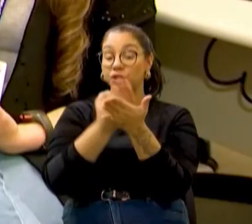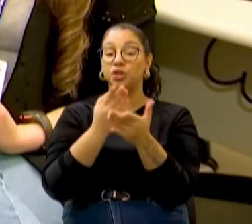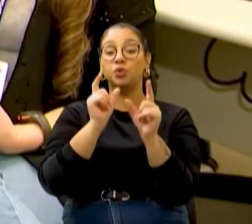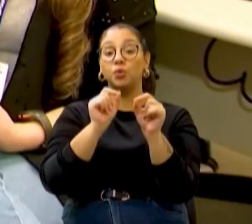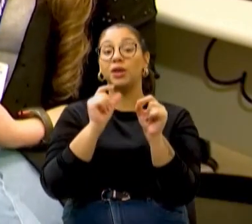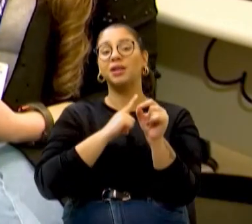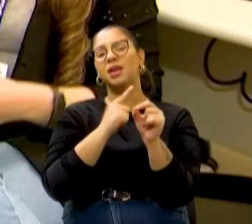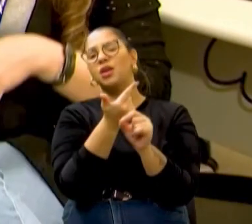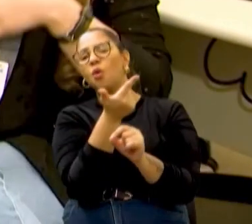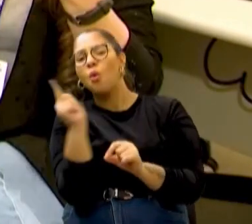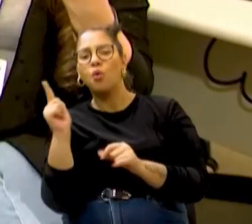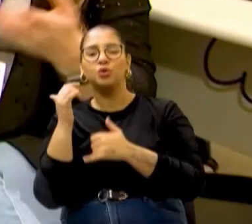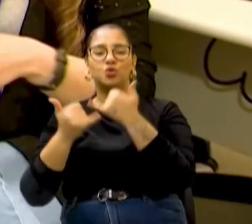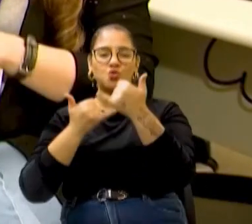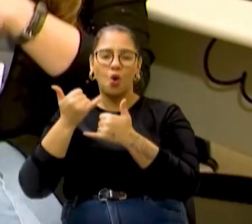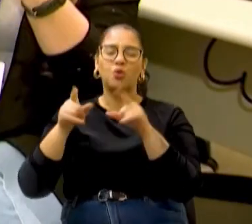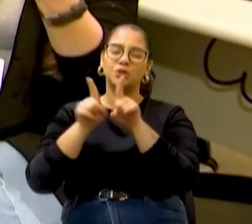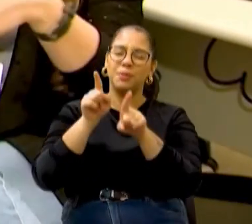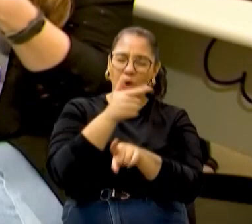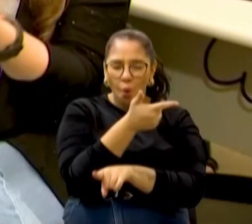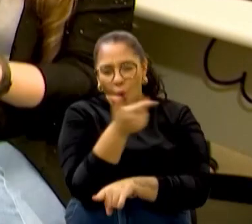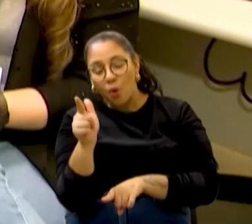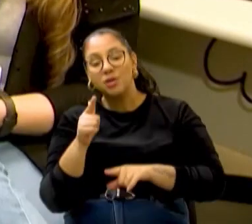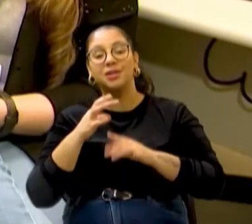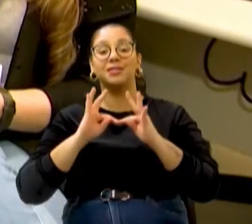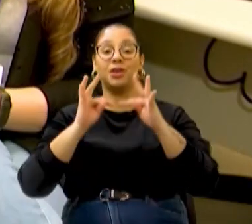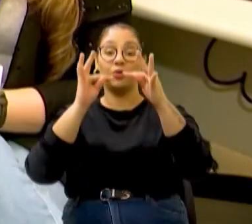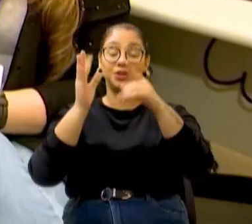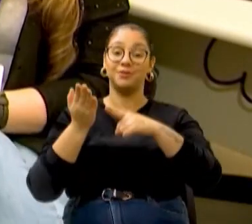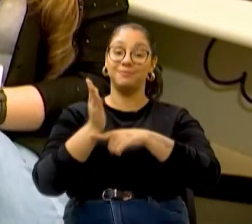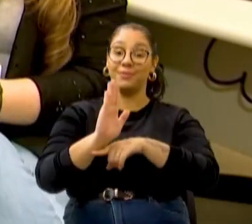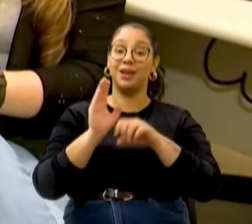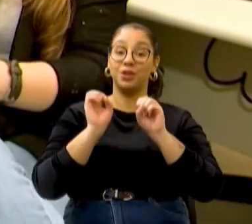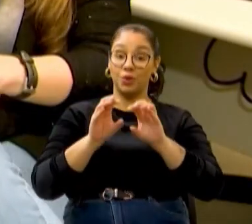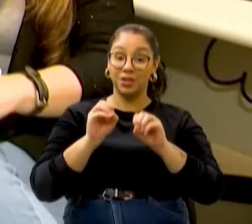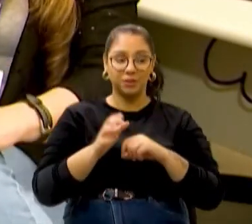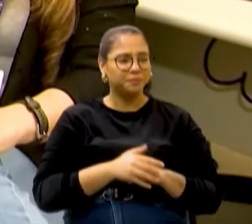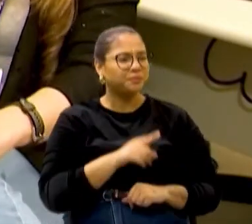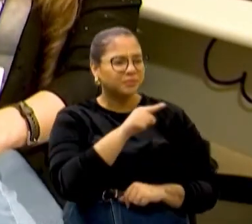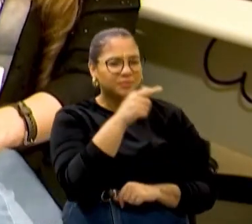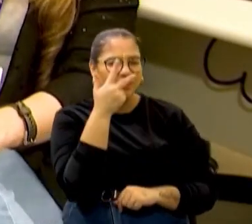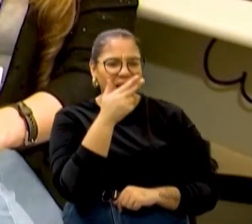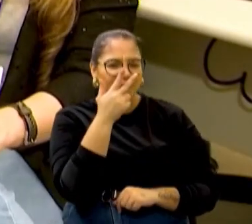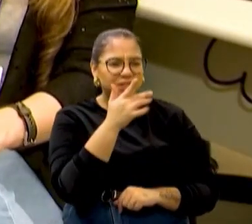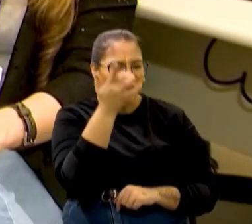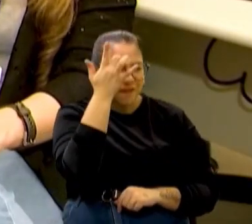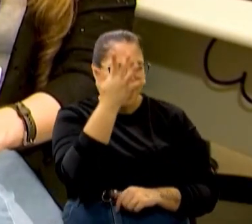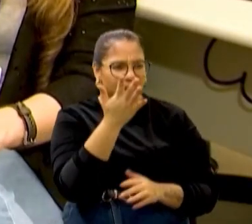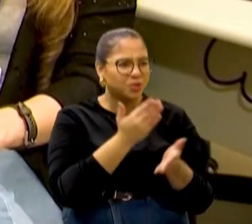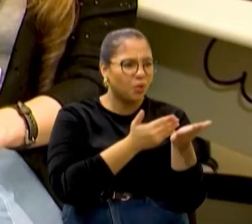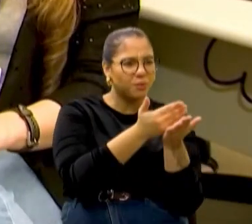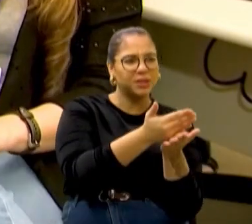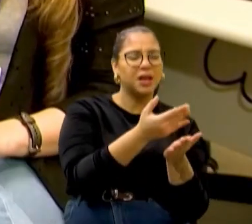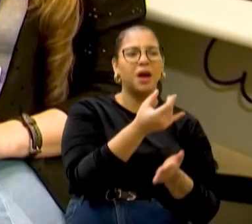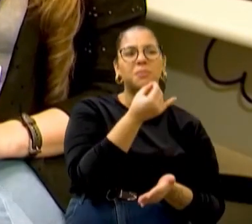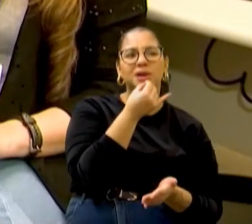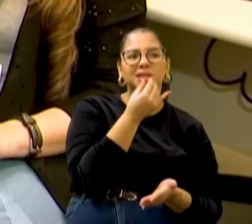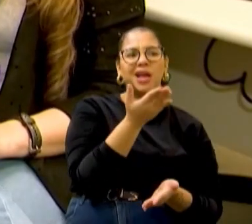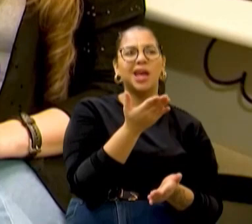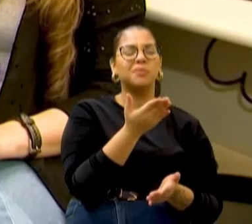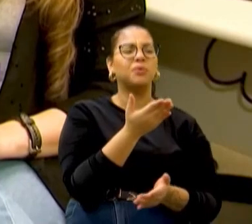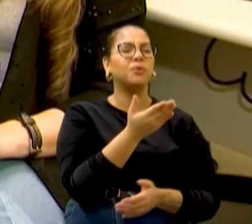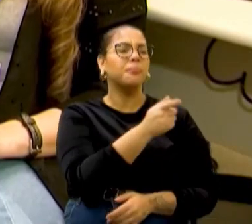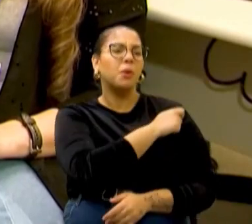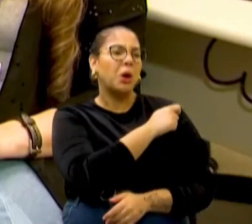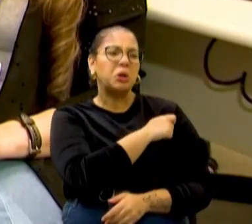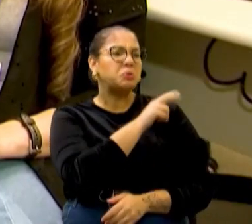mas acredito que eles estão muitos outros jogos e tecnologias também que possam contribuir para educação você acha que é fácil de